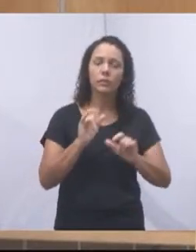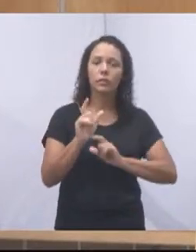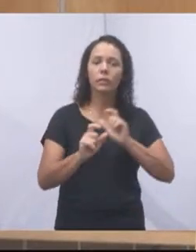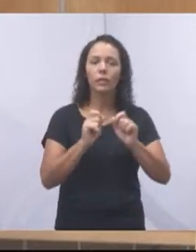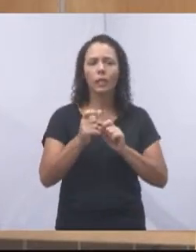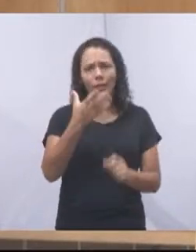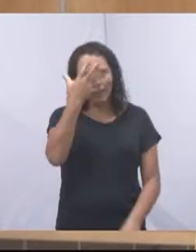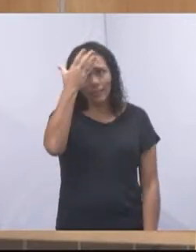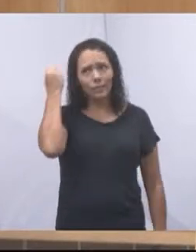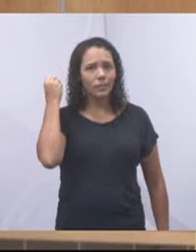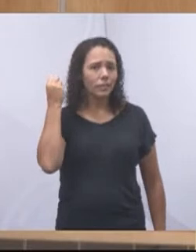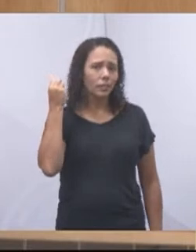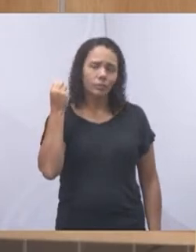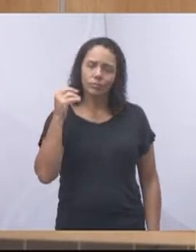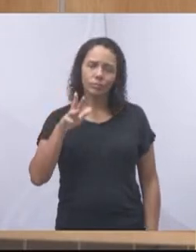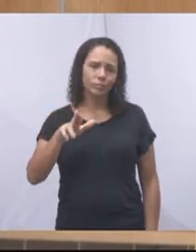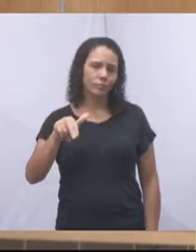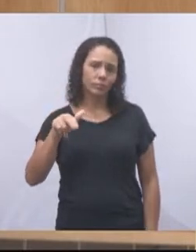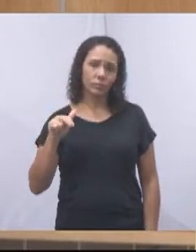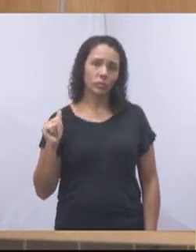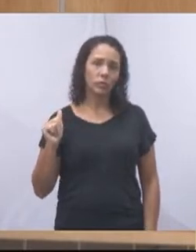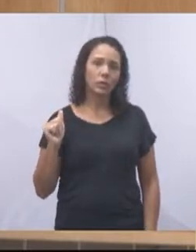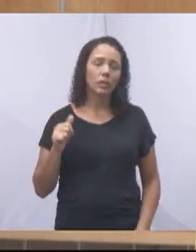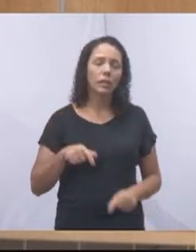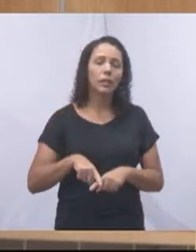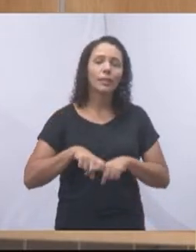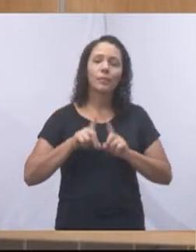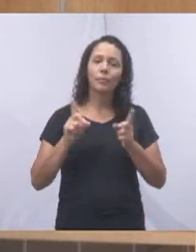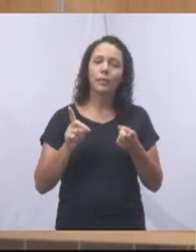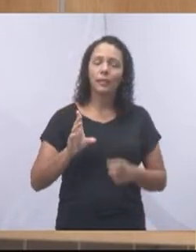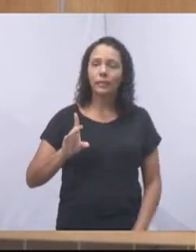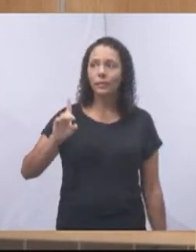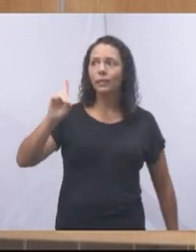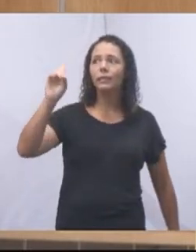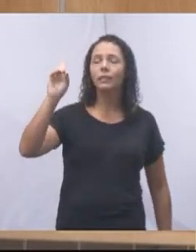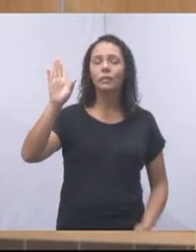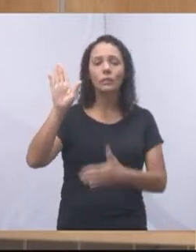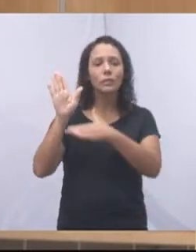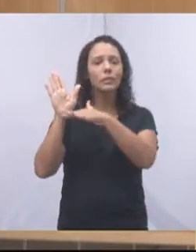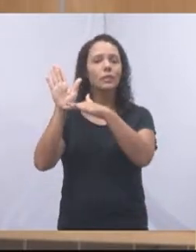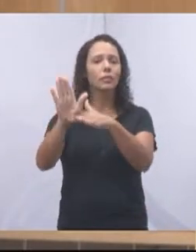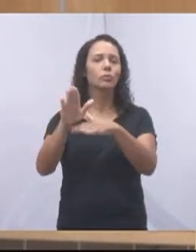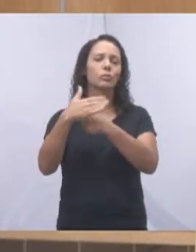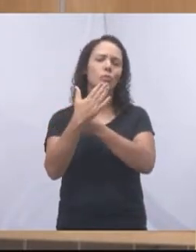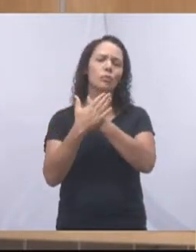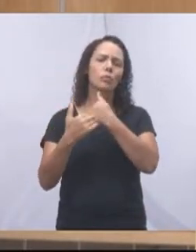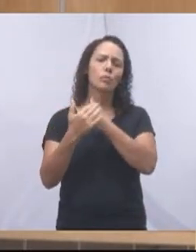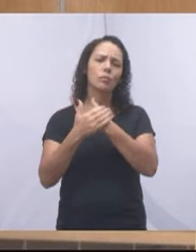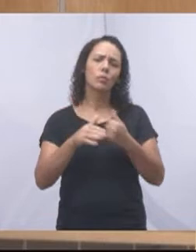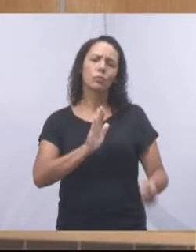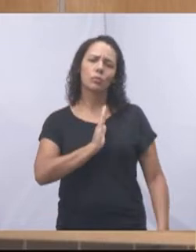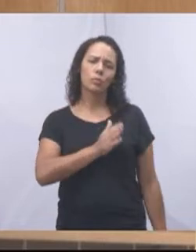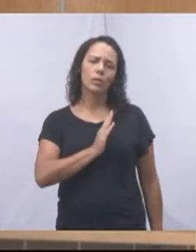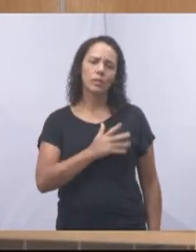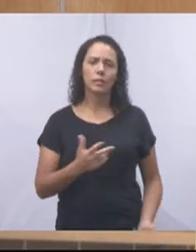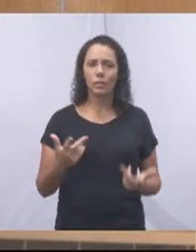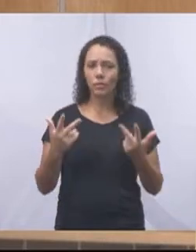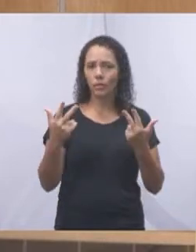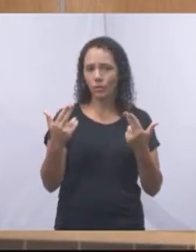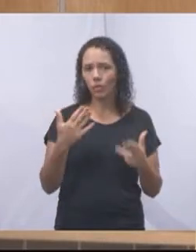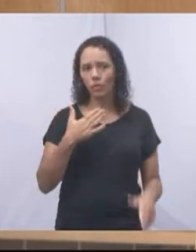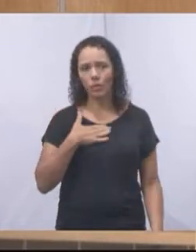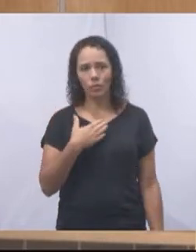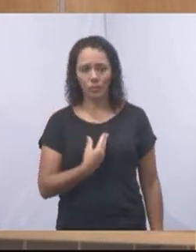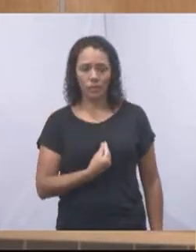esquecer nunca vai esquecer. Mas Deus vai confortar os seus corações conforme confortou o meu. É